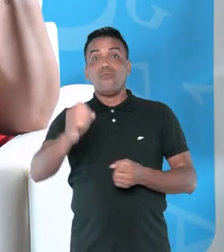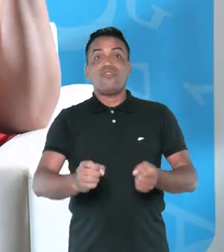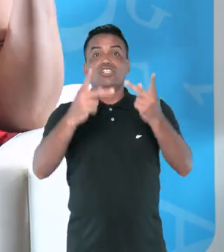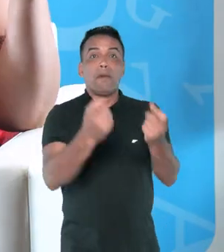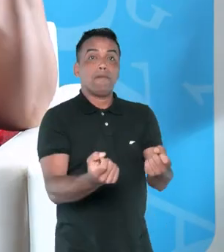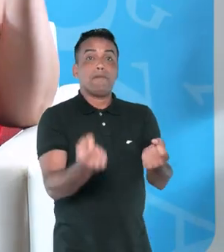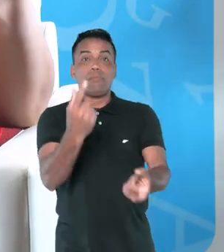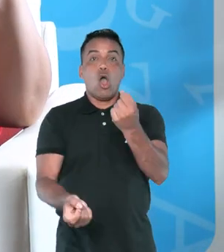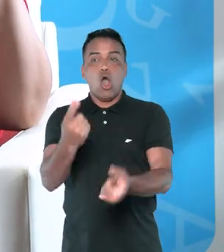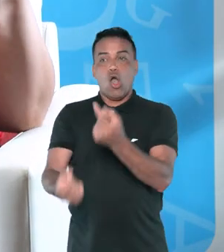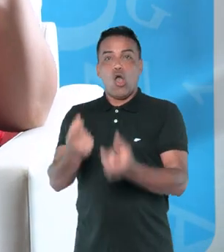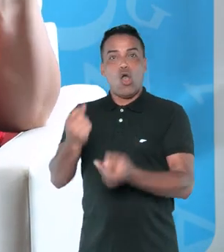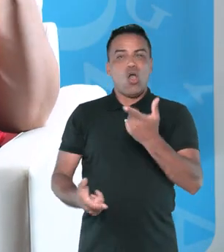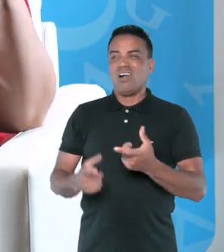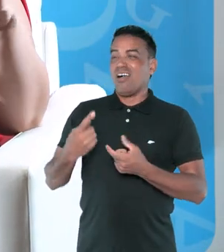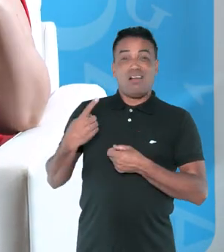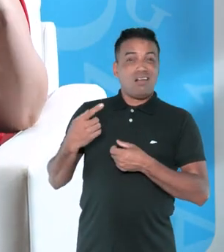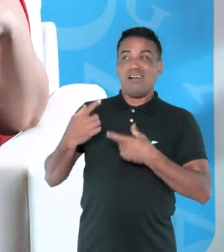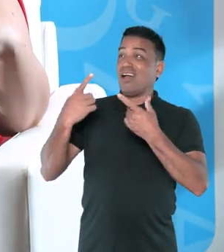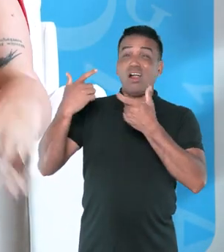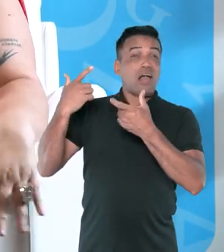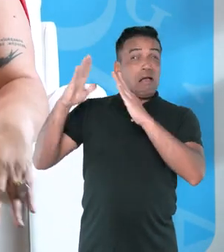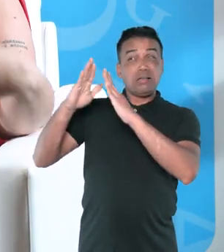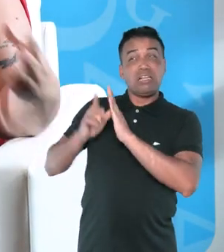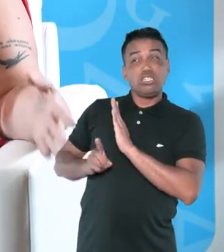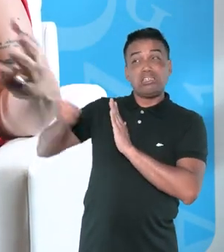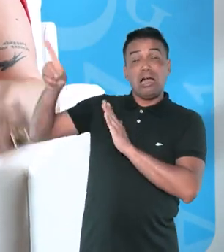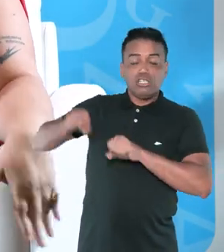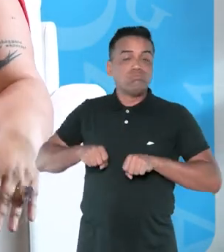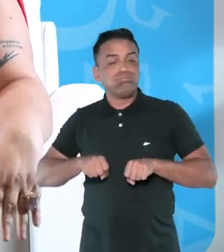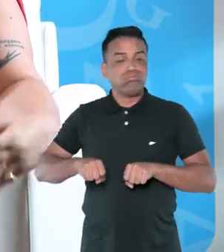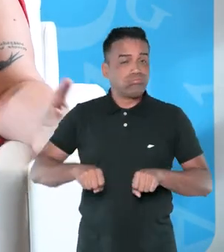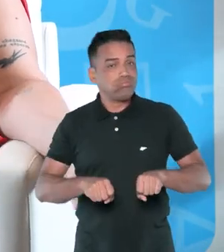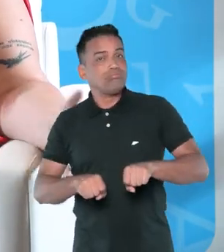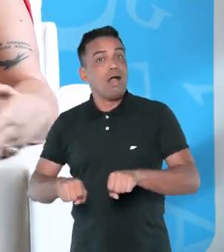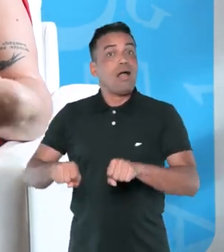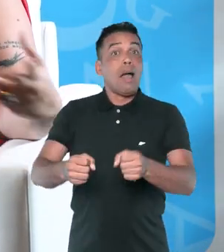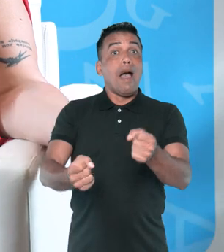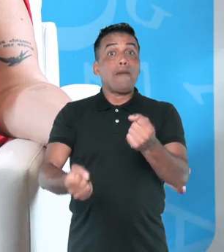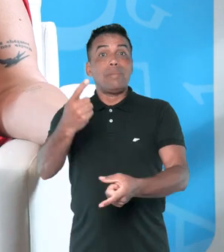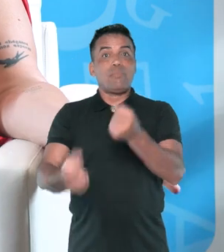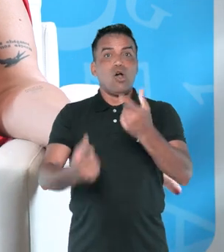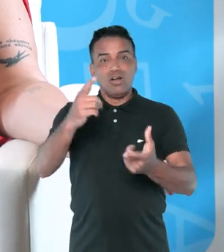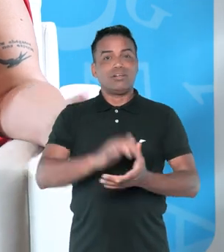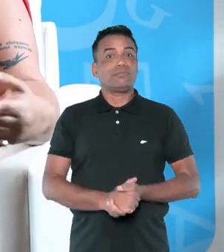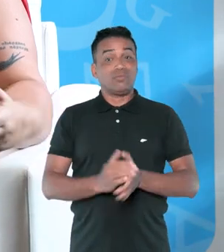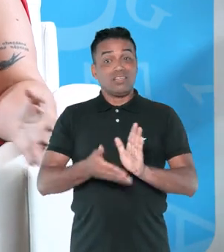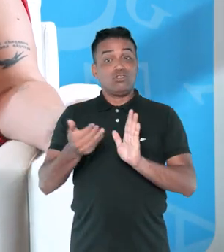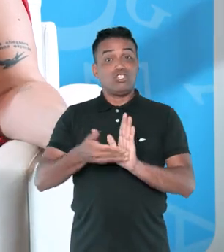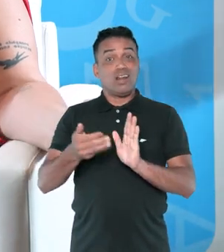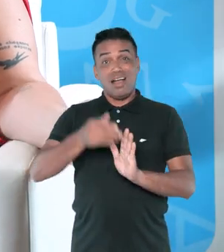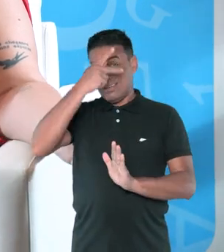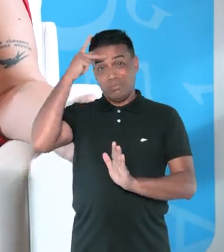longe com esse carrinho, assim, ele vinha de um bairro muito distante com o carrinho, ficava na porta. E aí cismaram que esse senhor que era melhor tirar todos os ambulantes com